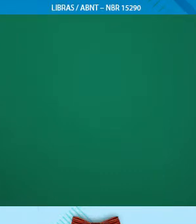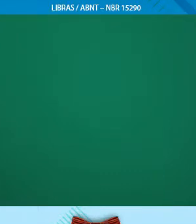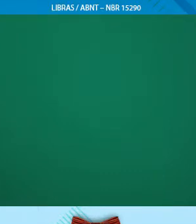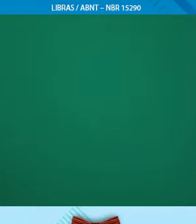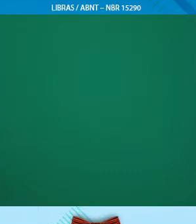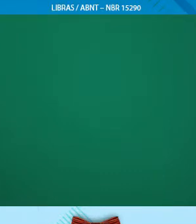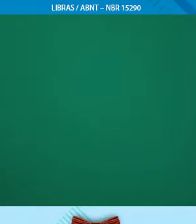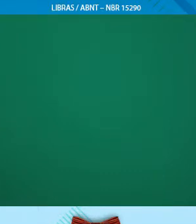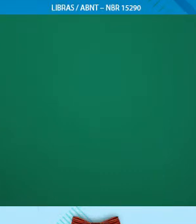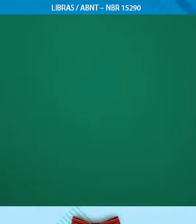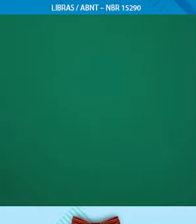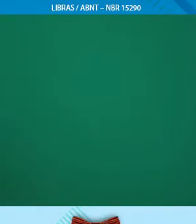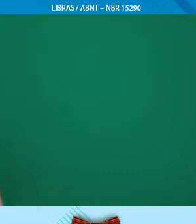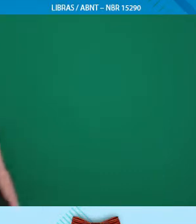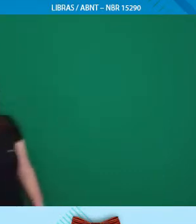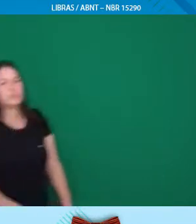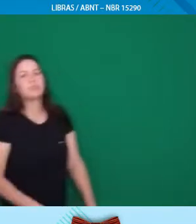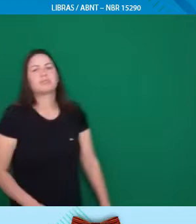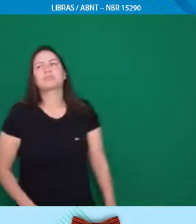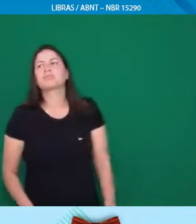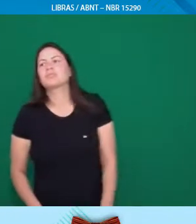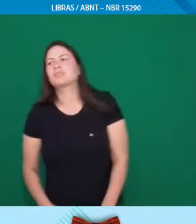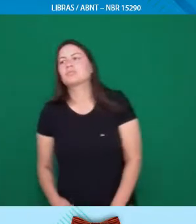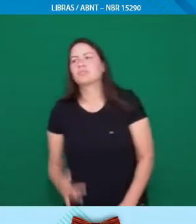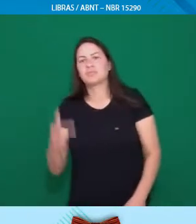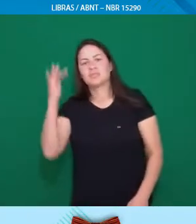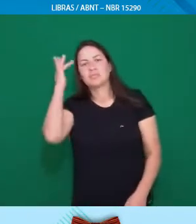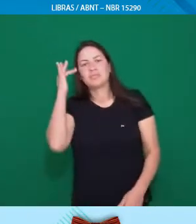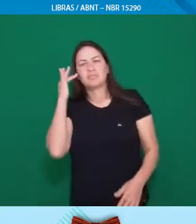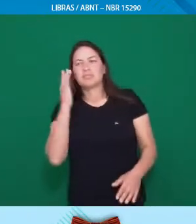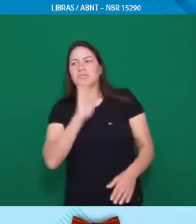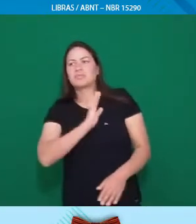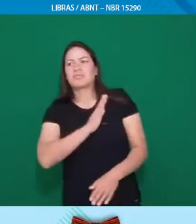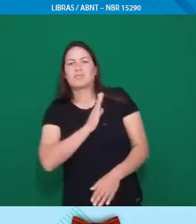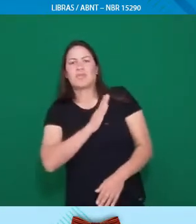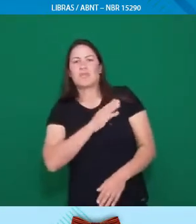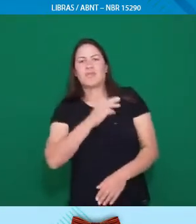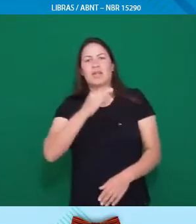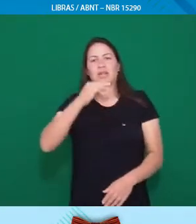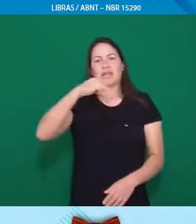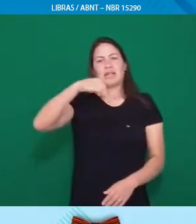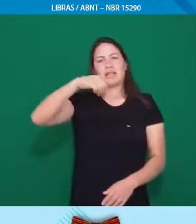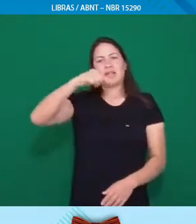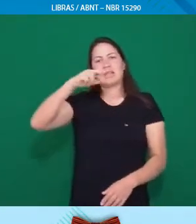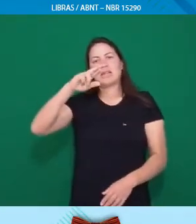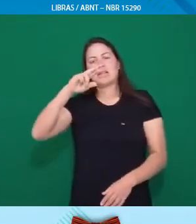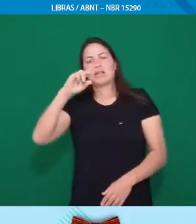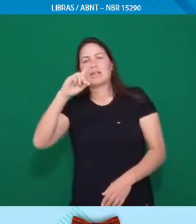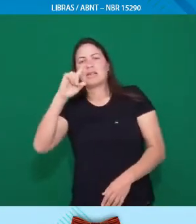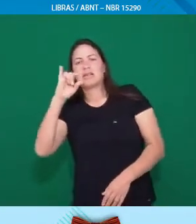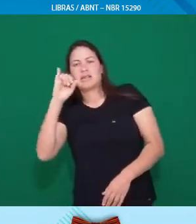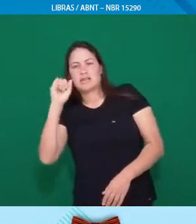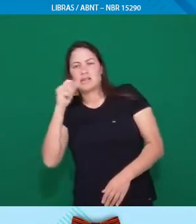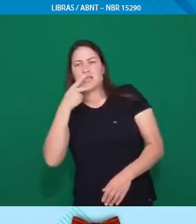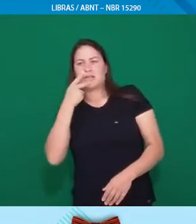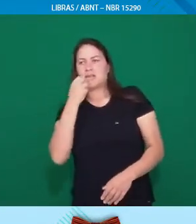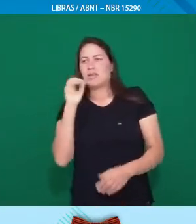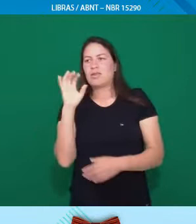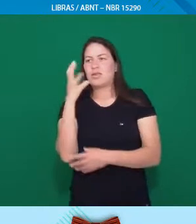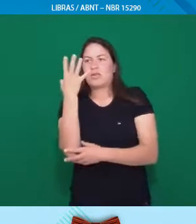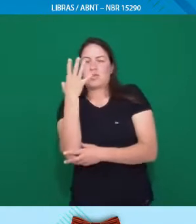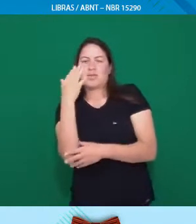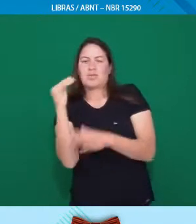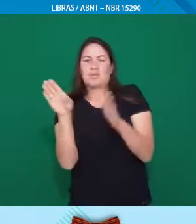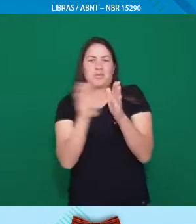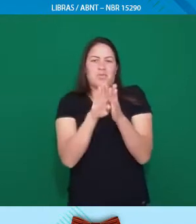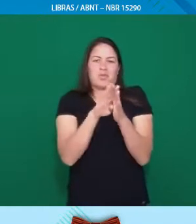e Haja coração né Vamos entregar ó homenagem para Marli foram os homenageados viu Marli quando as coisas